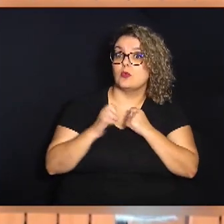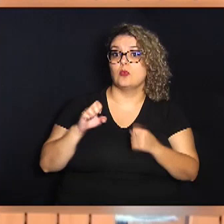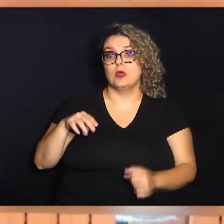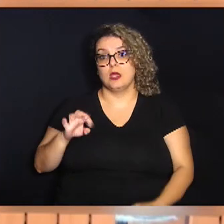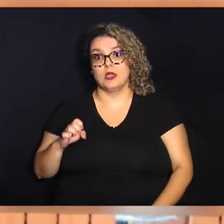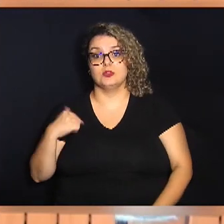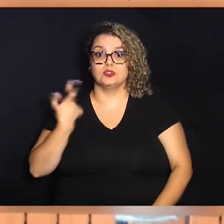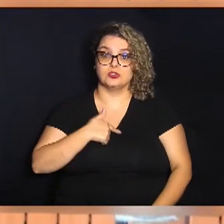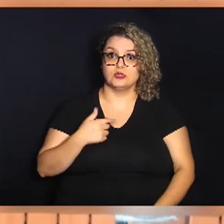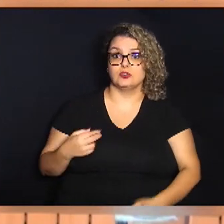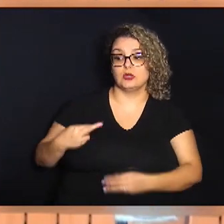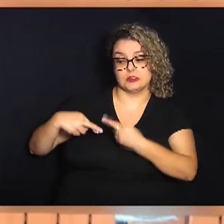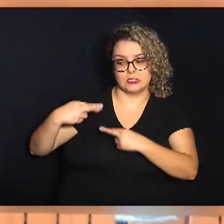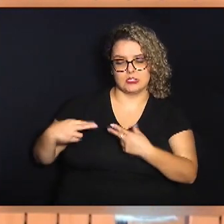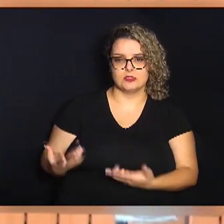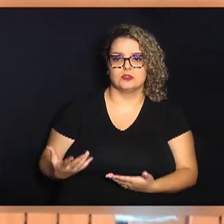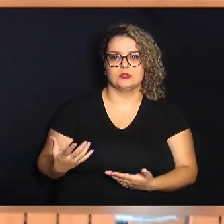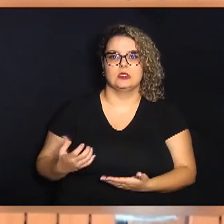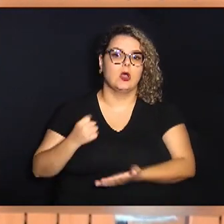qual somos vinculados.